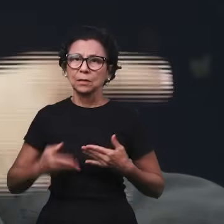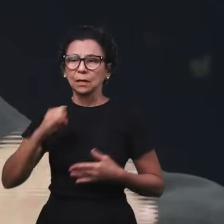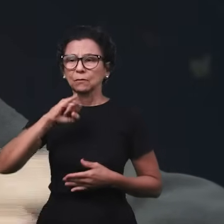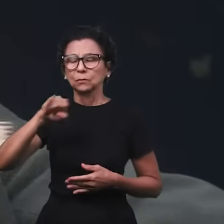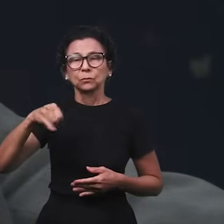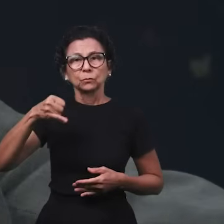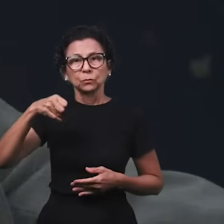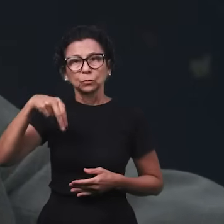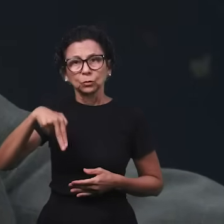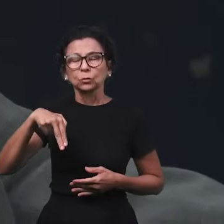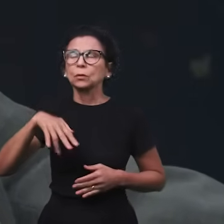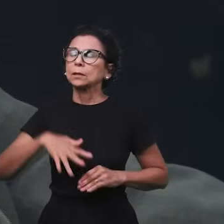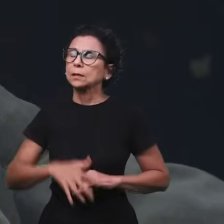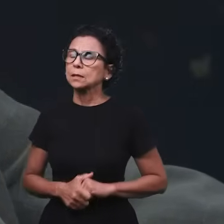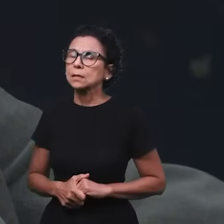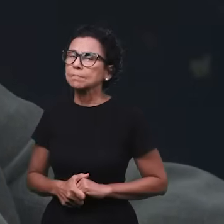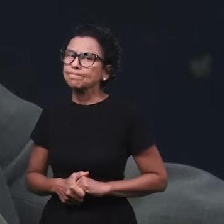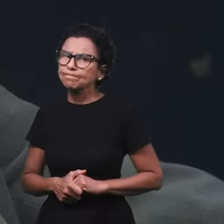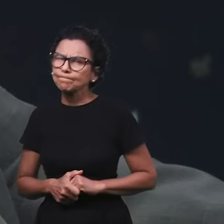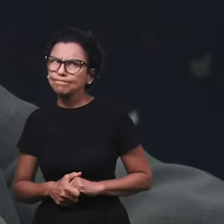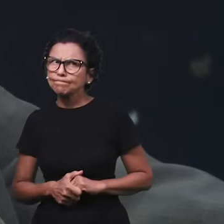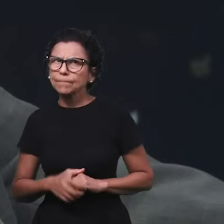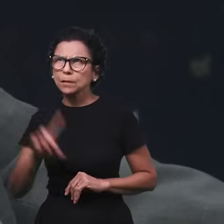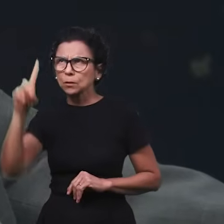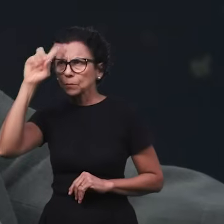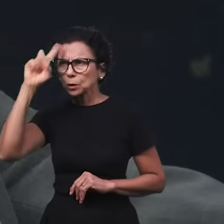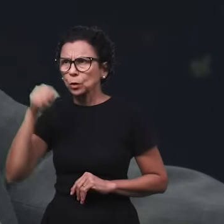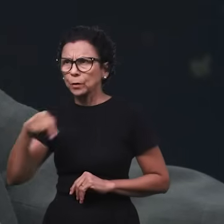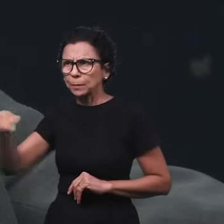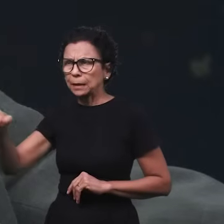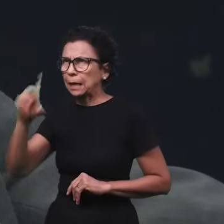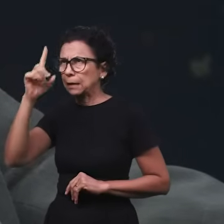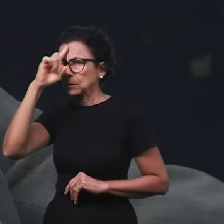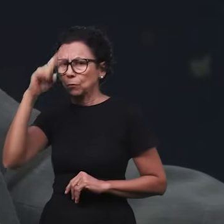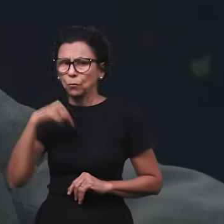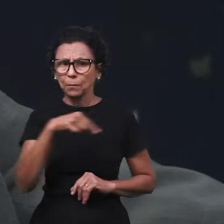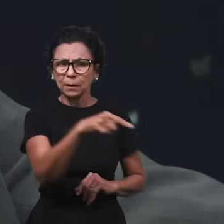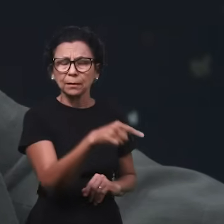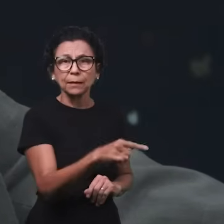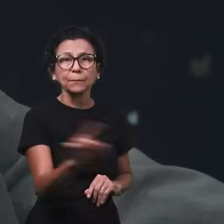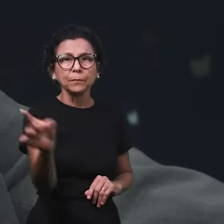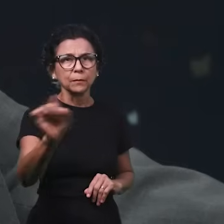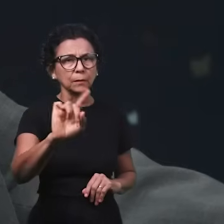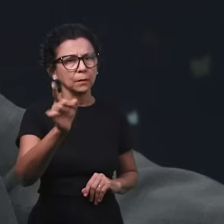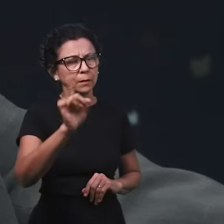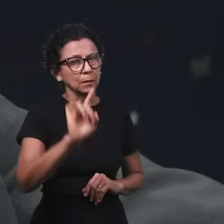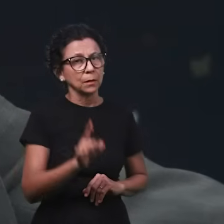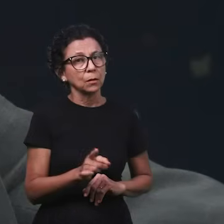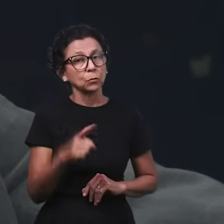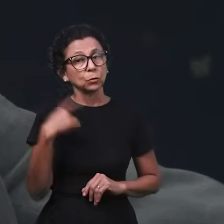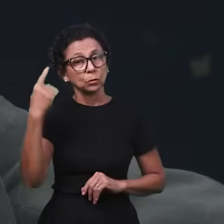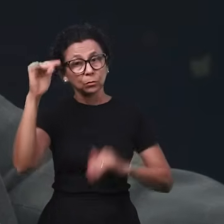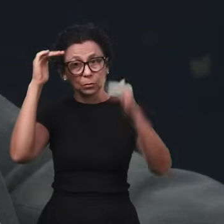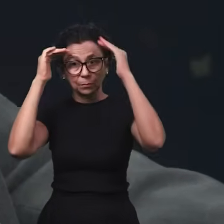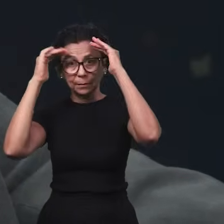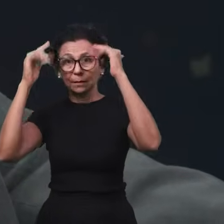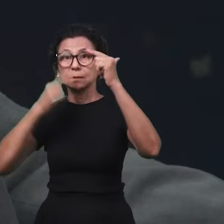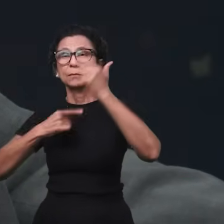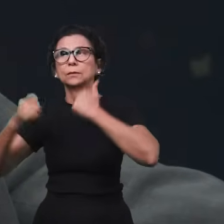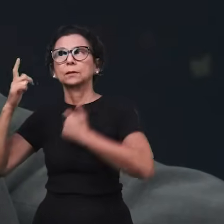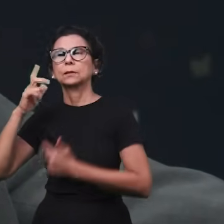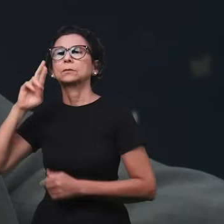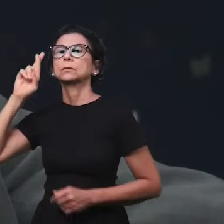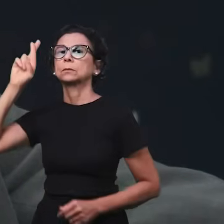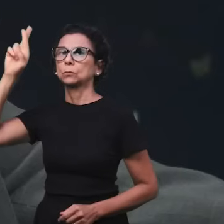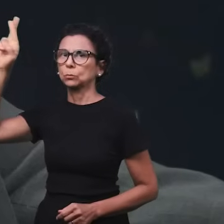falou, não, você vai lá e você vai falar. Então, quando nós entendemos isso, que nós é que temos que viver aquilo que é a vontade do Senhor, nós então